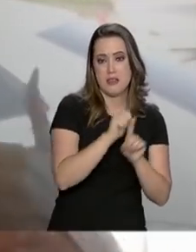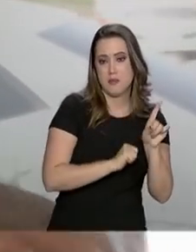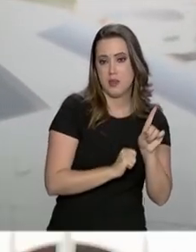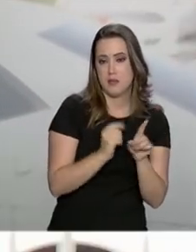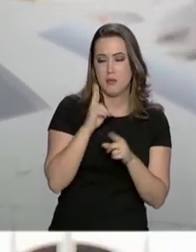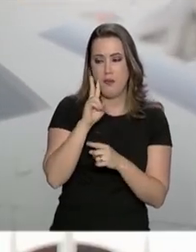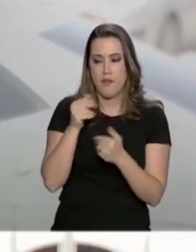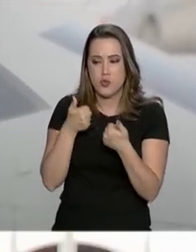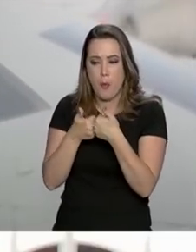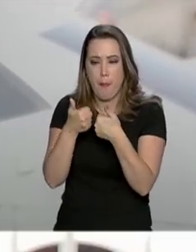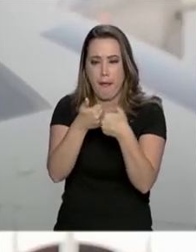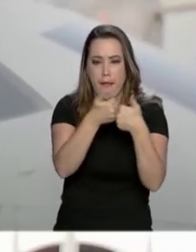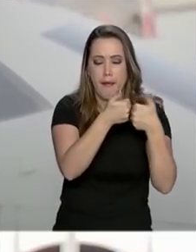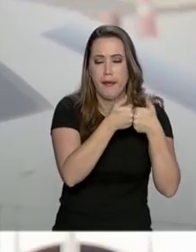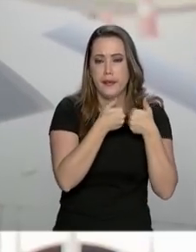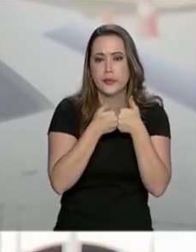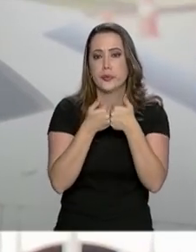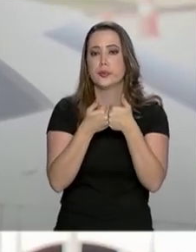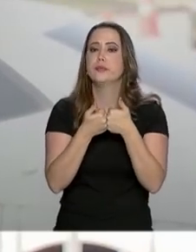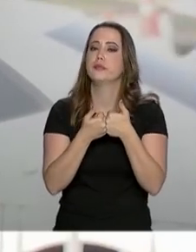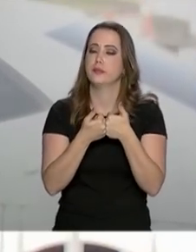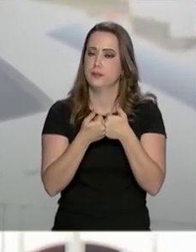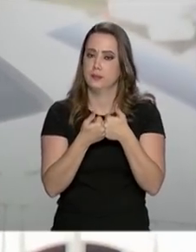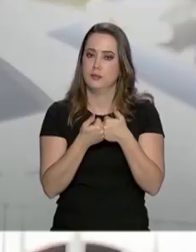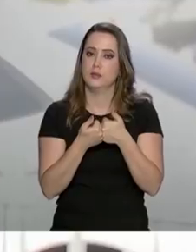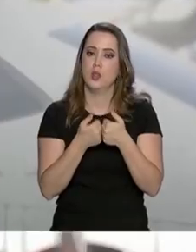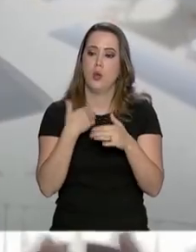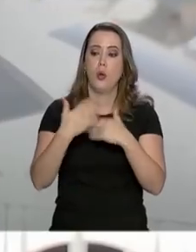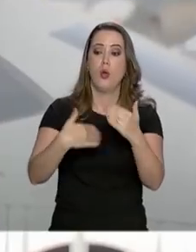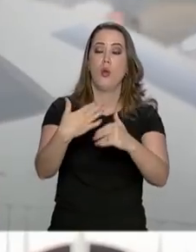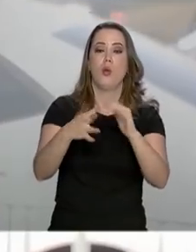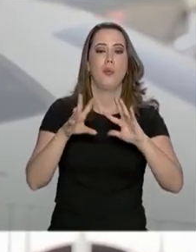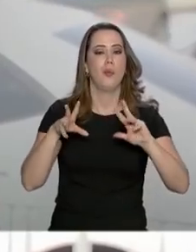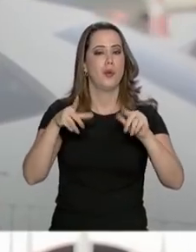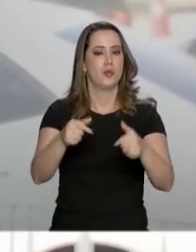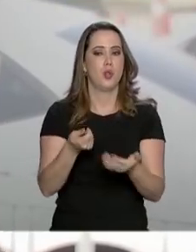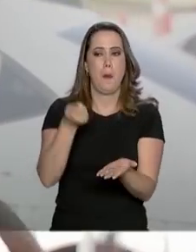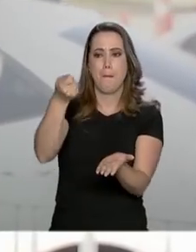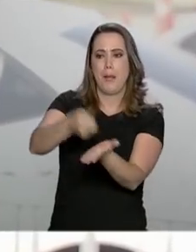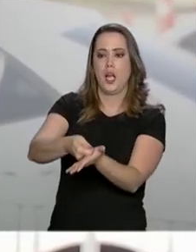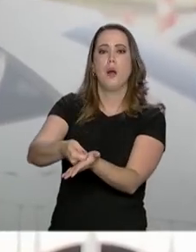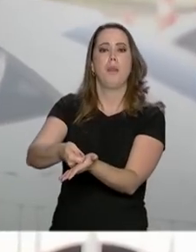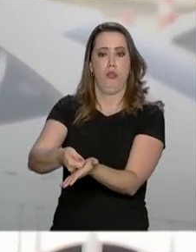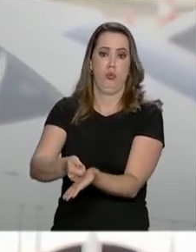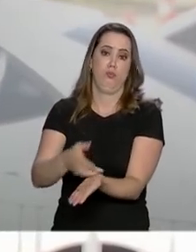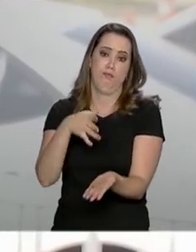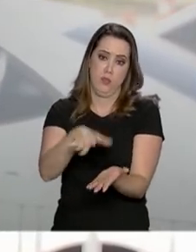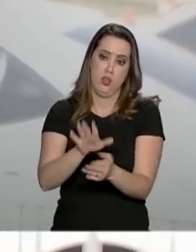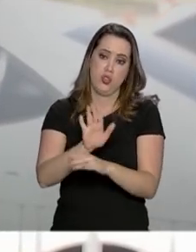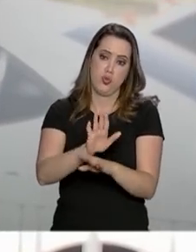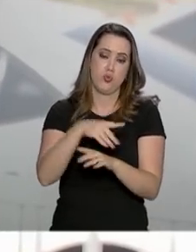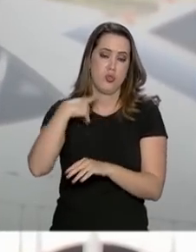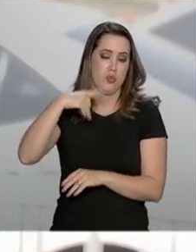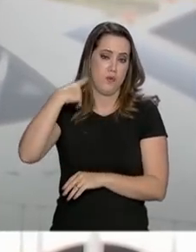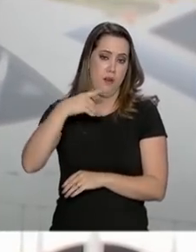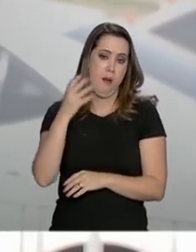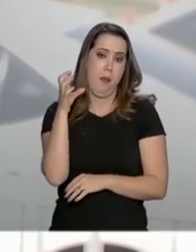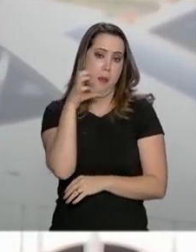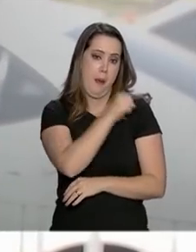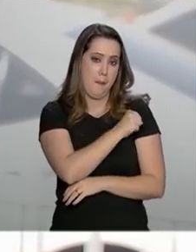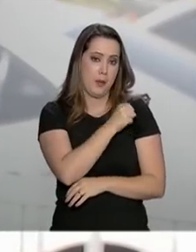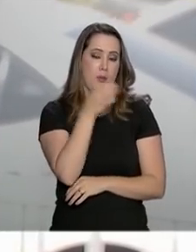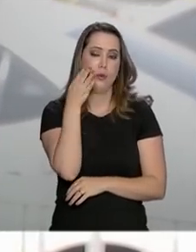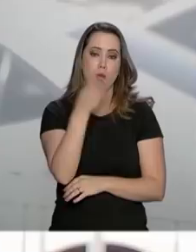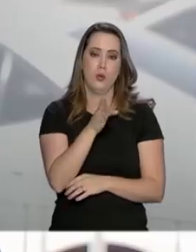para acompanhar o processo, enfim, de indenização e de assistência jurídica para assistência